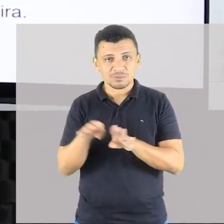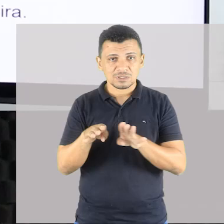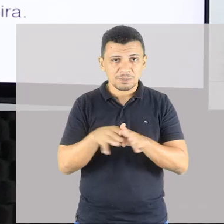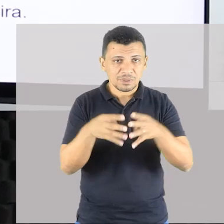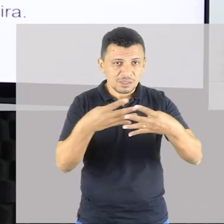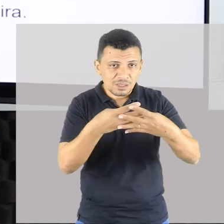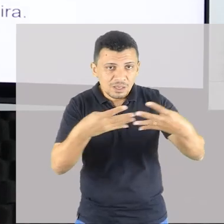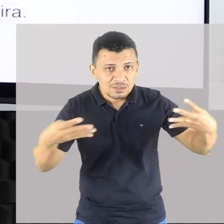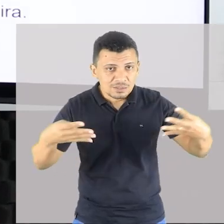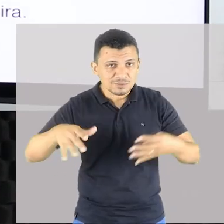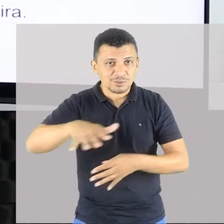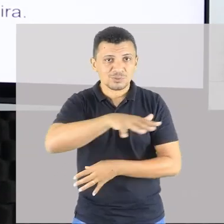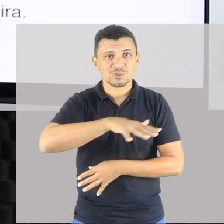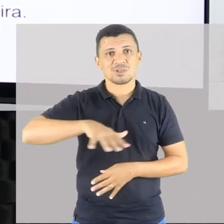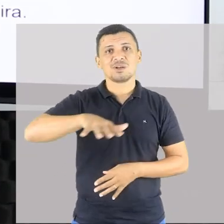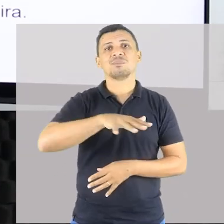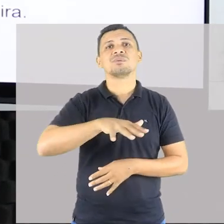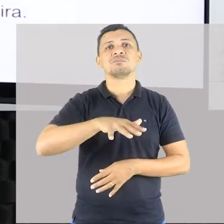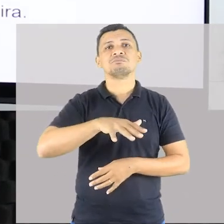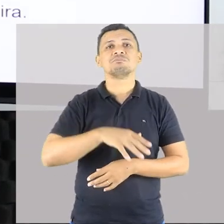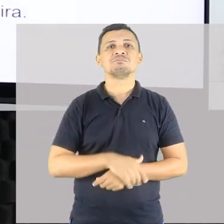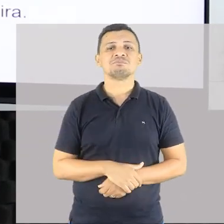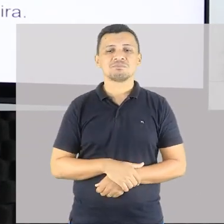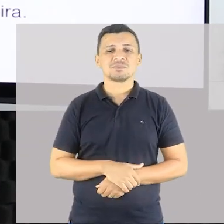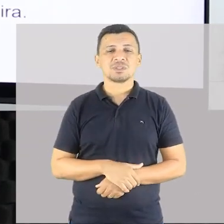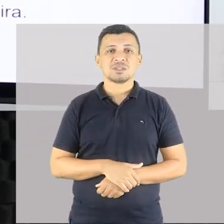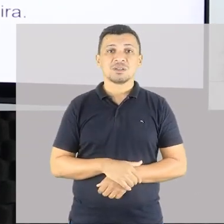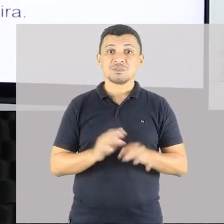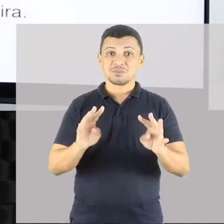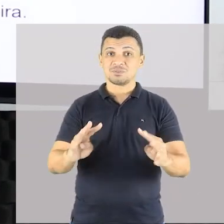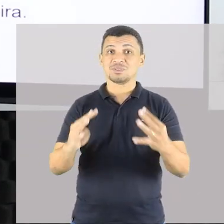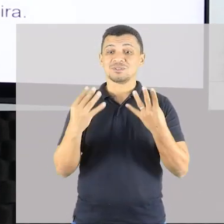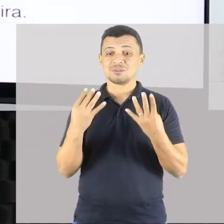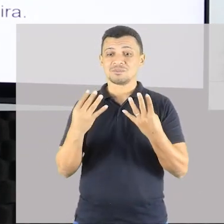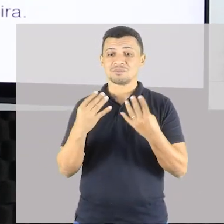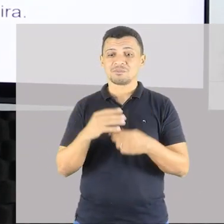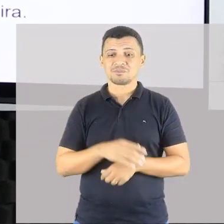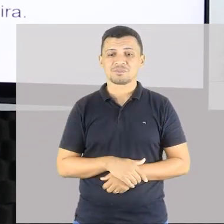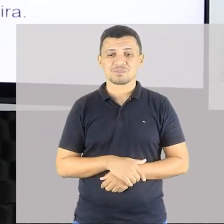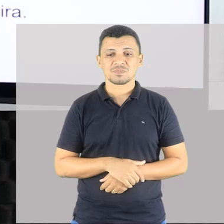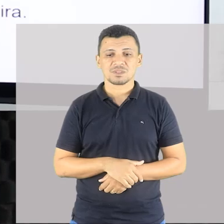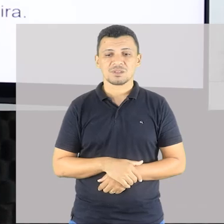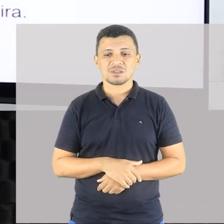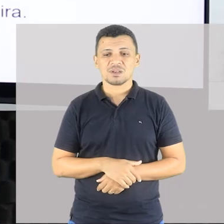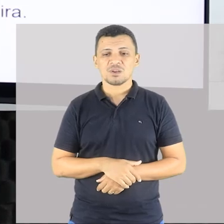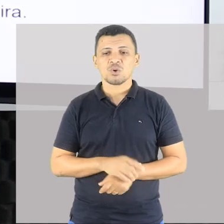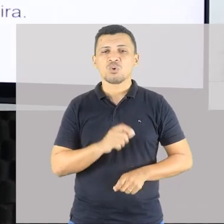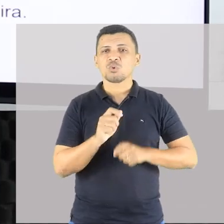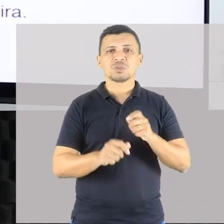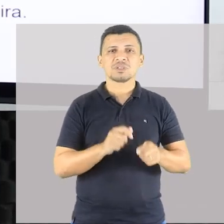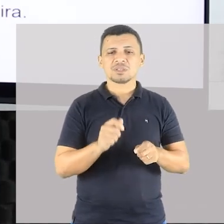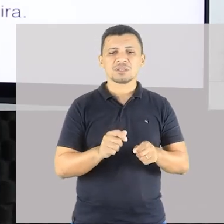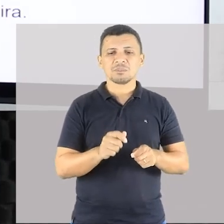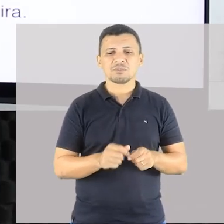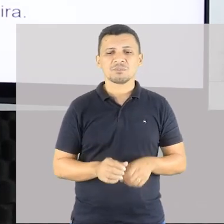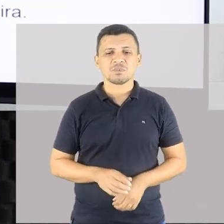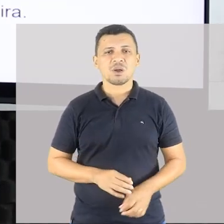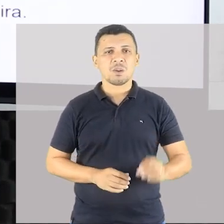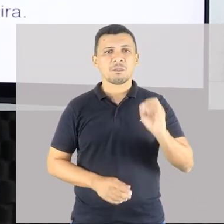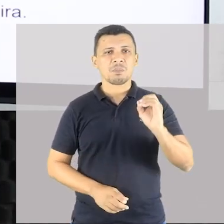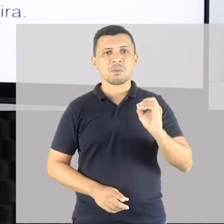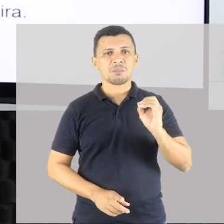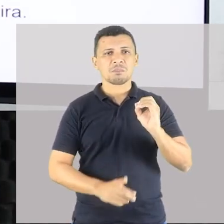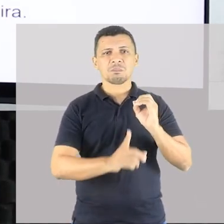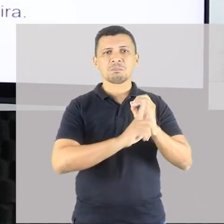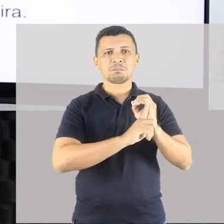campo. Senhores e senhoritas, se liguem nessa expressão. O que é o fluxo magnético? É o